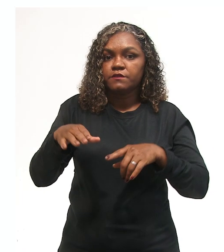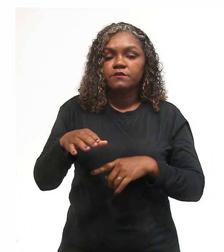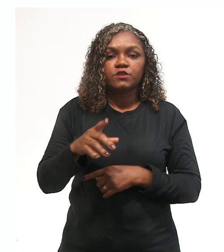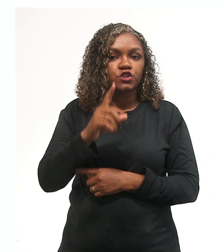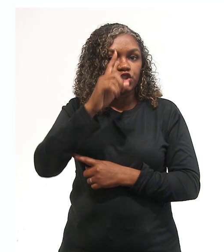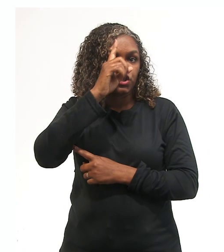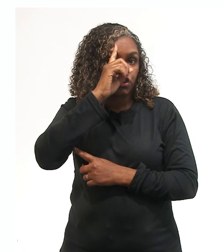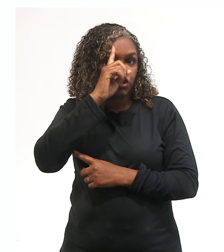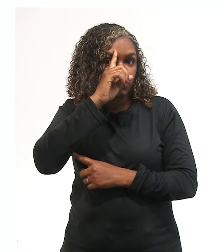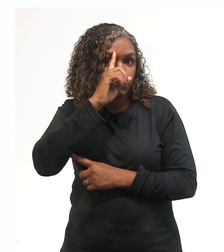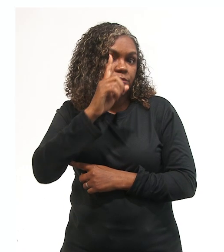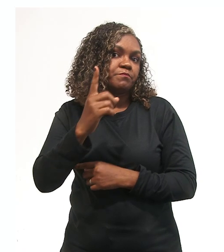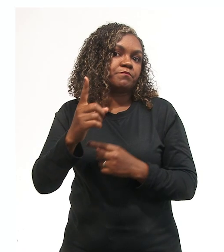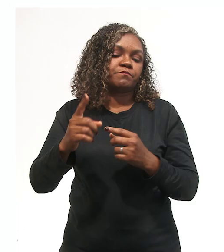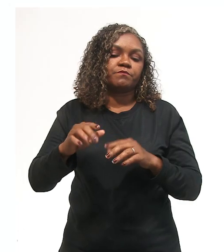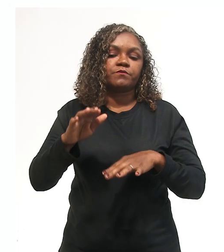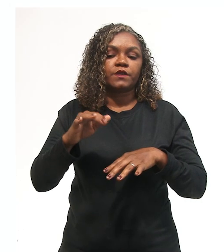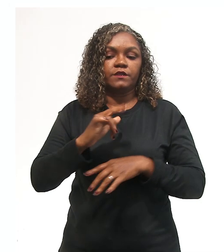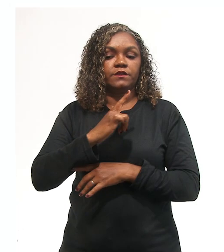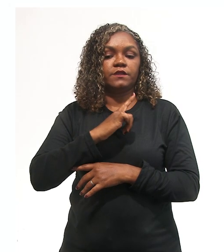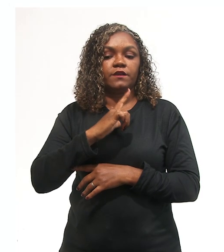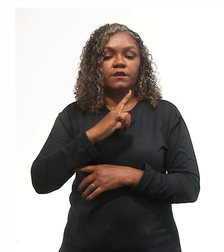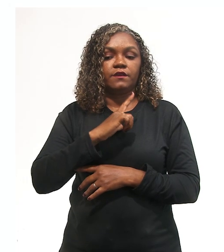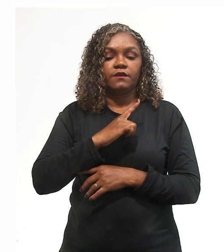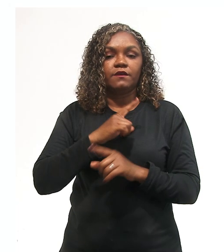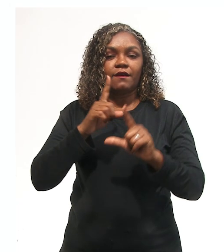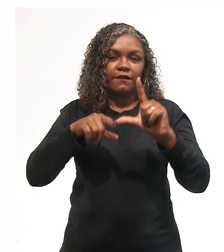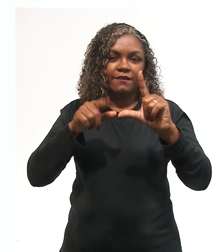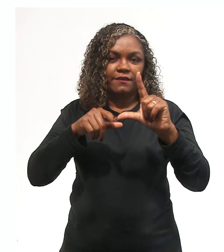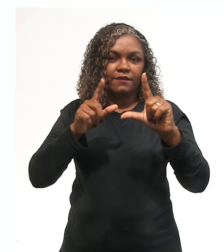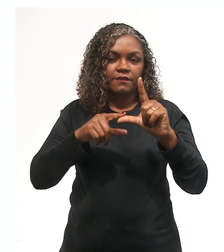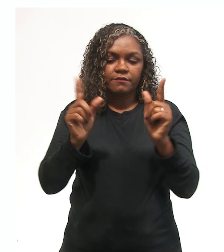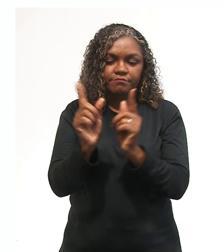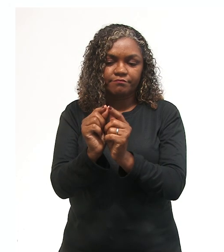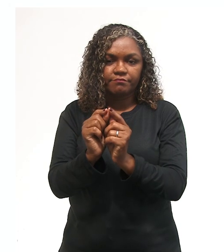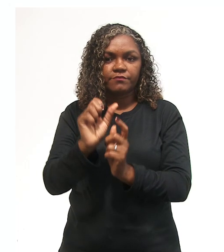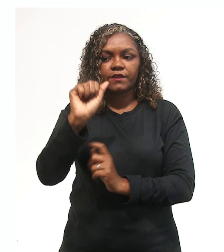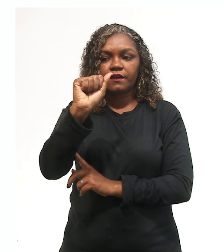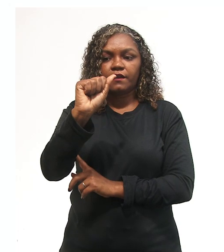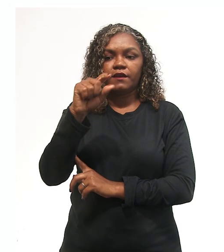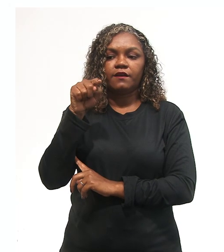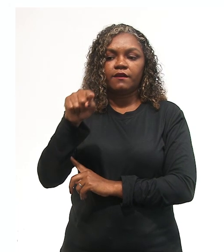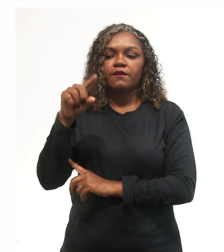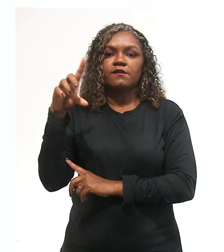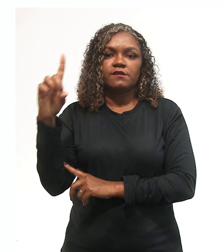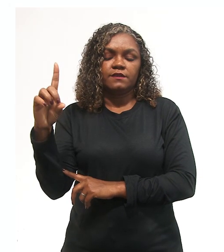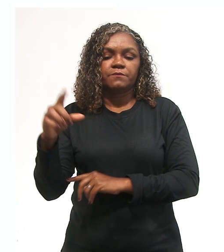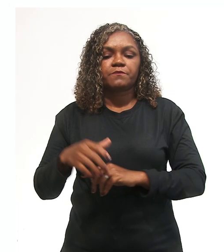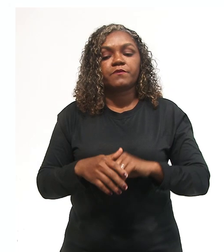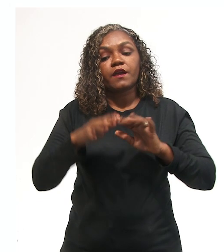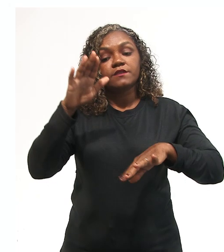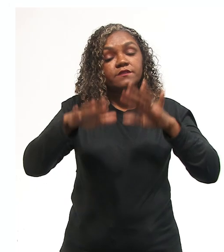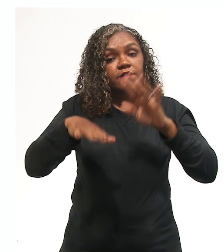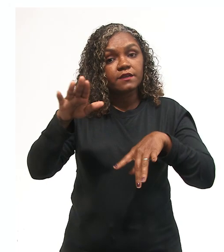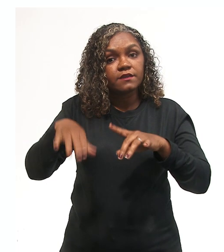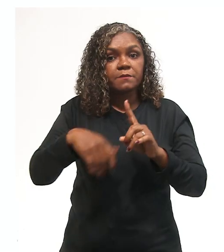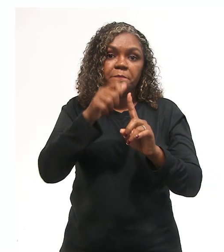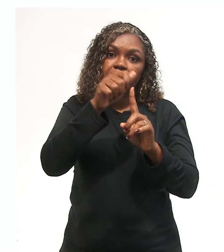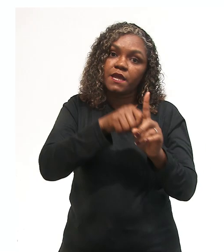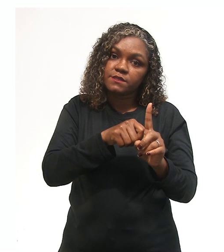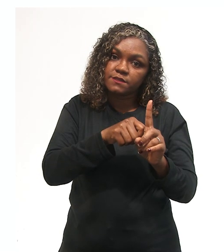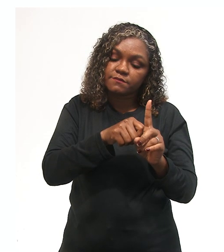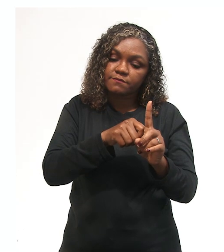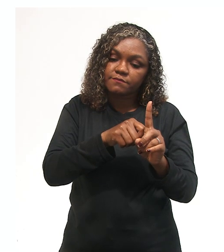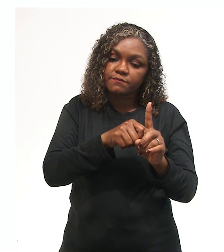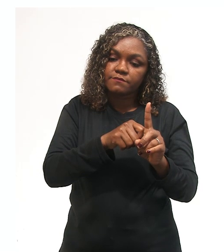dia, e aí a gente tem a representação, as abreviações, né? A.D, pode ser ao mês,